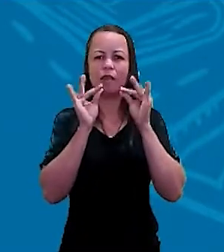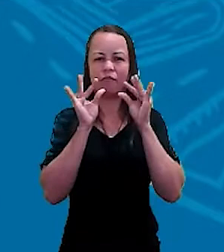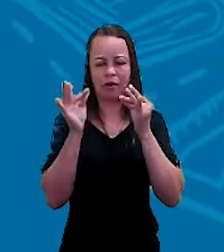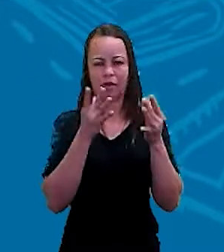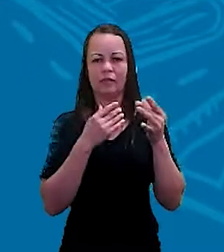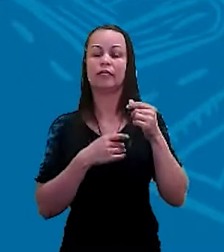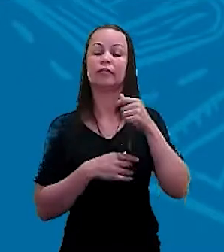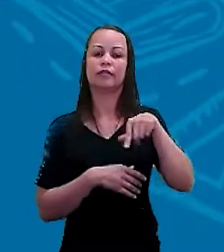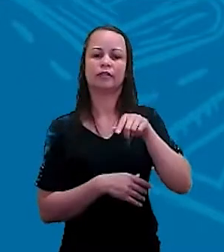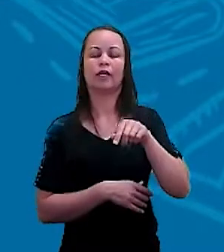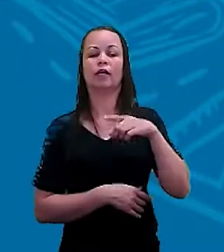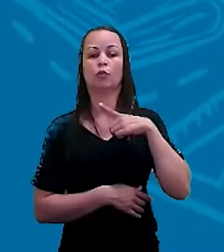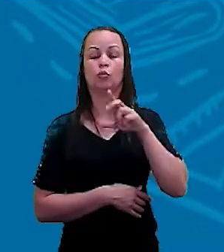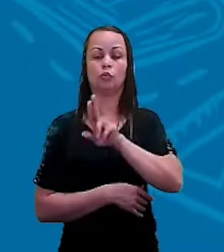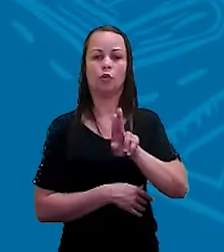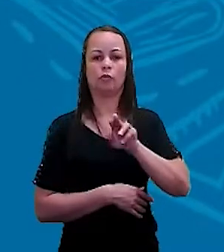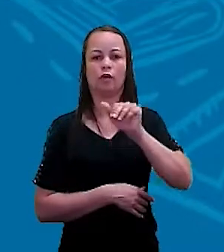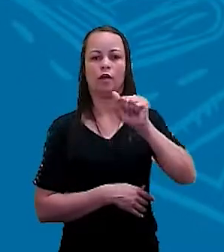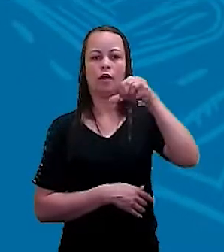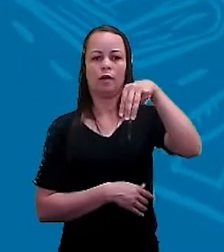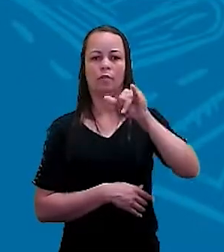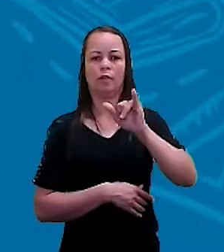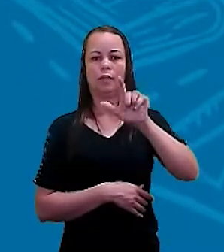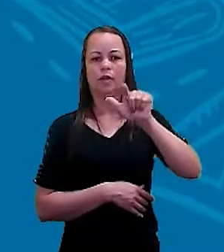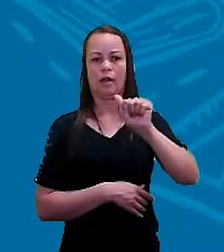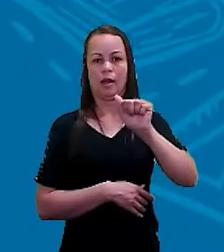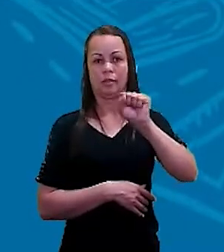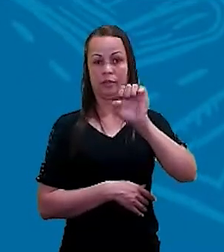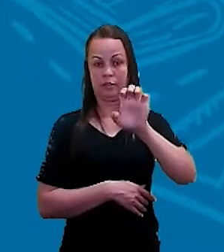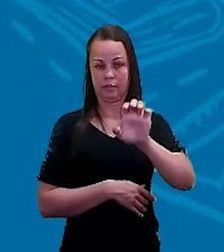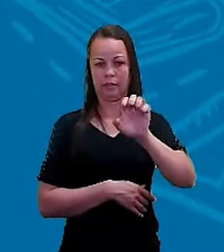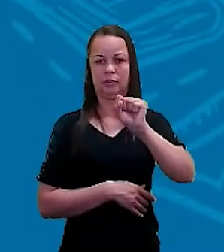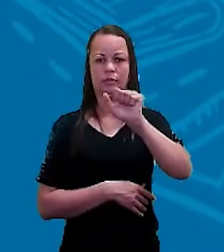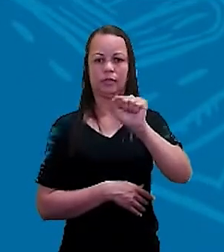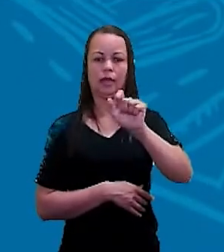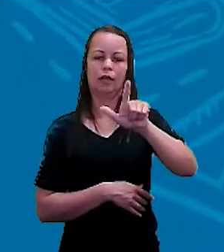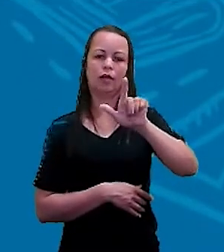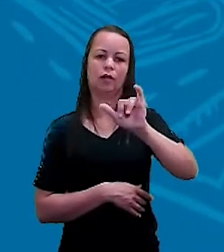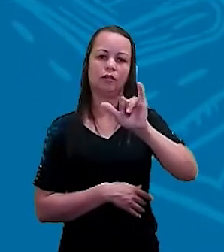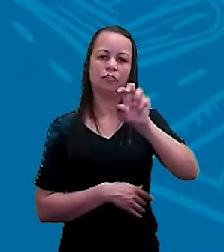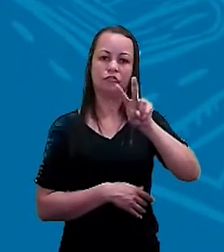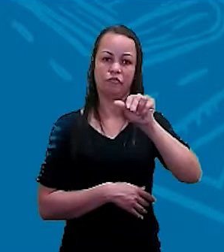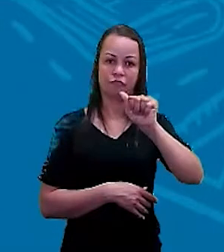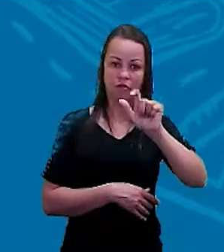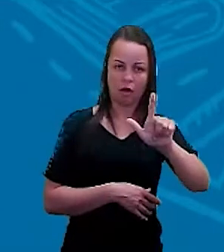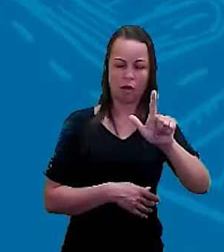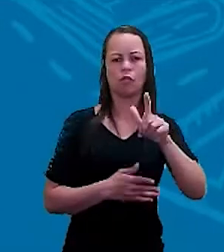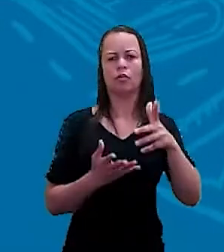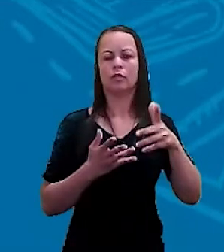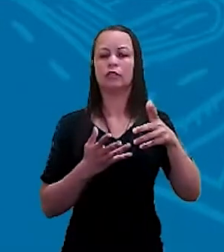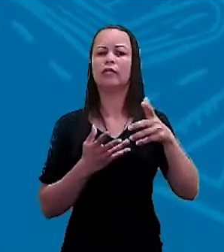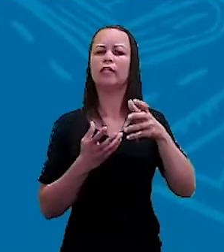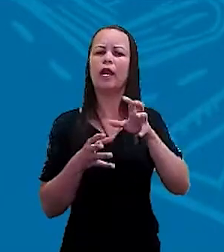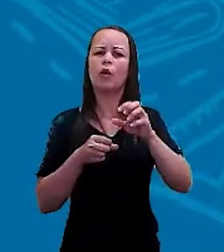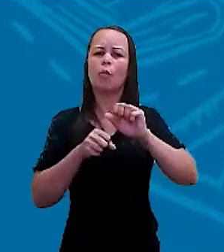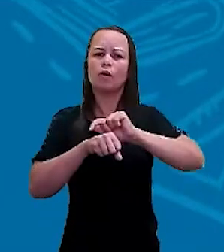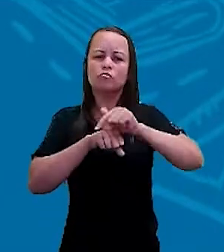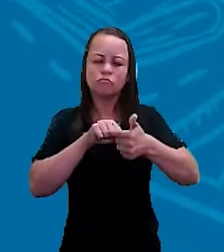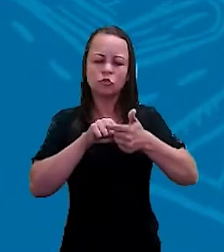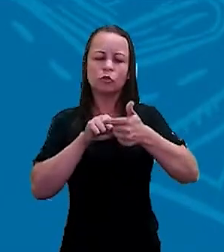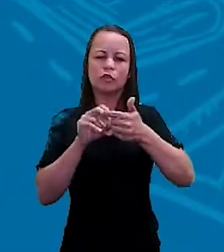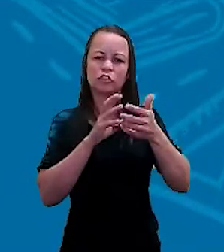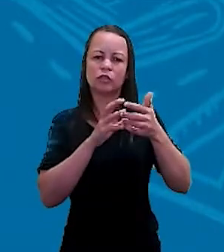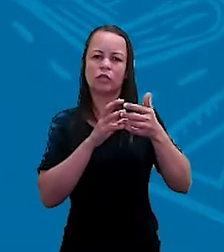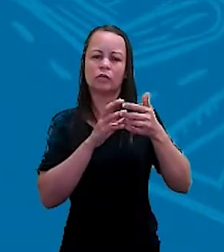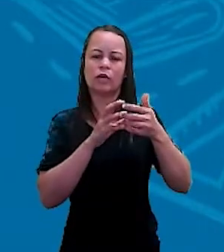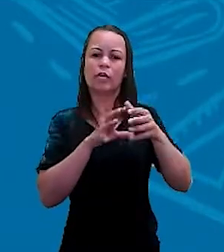chamada amilase salivar, ou amilase salival, que também é conhecida como petialina, ou seja, é uma substância, é uma enzima, que